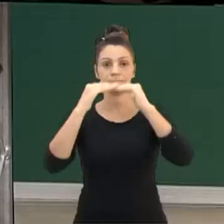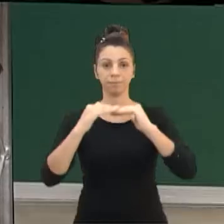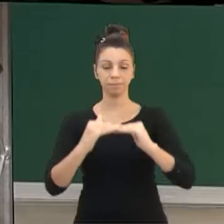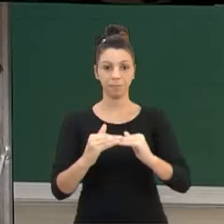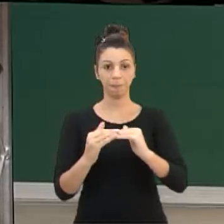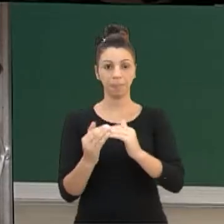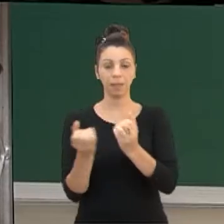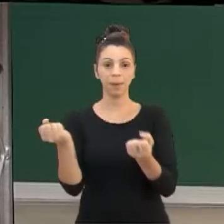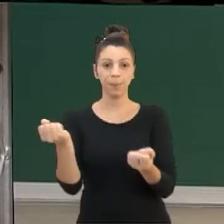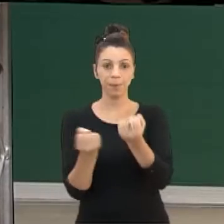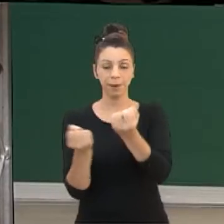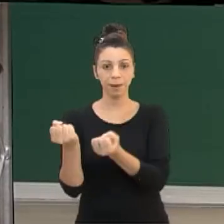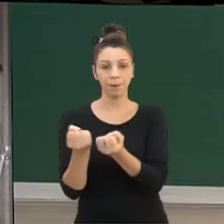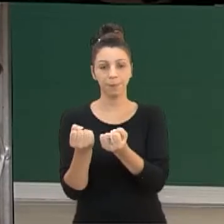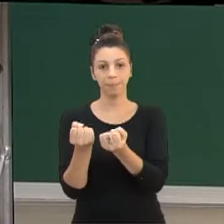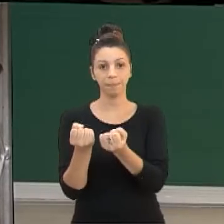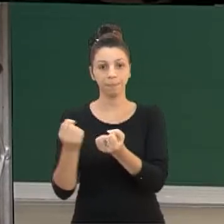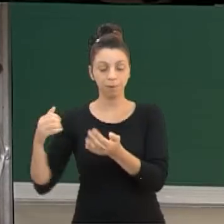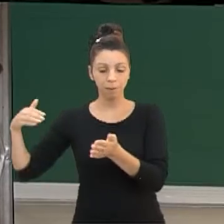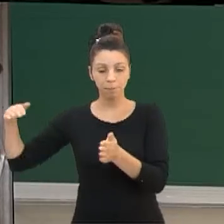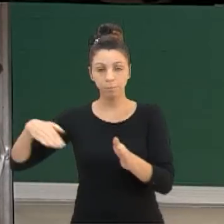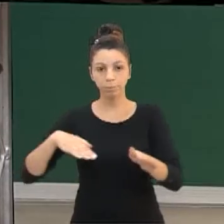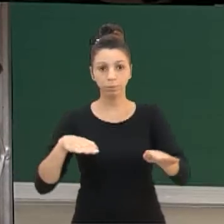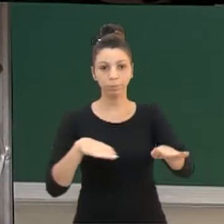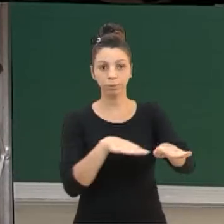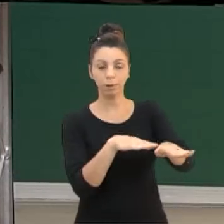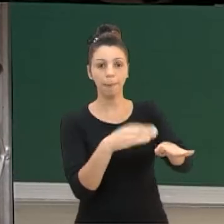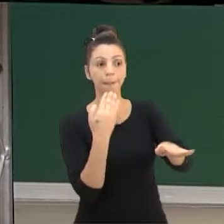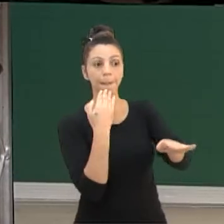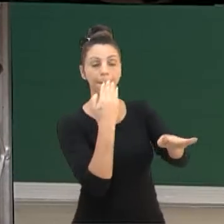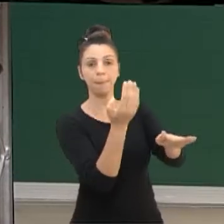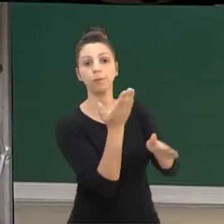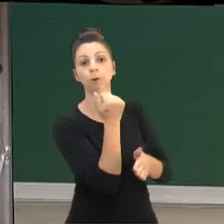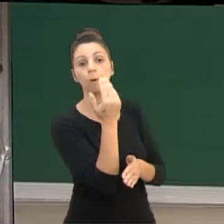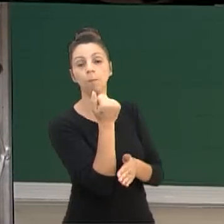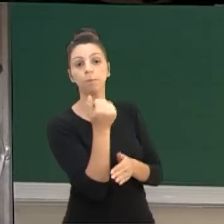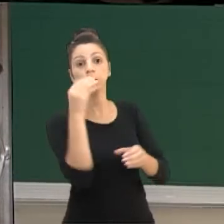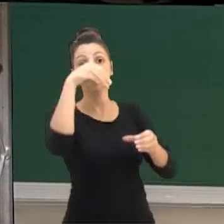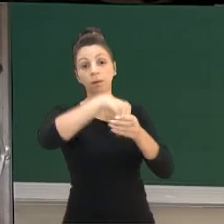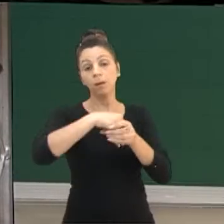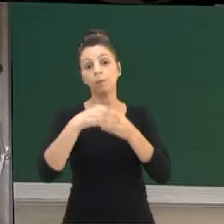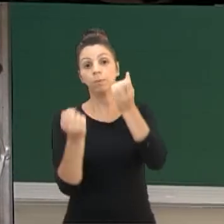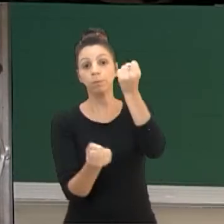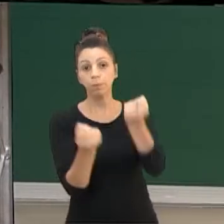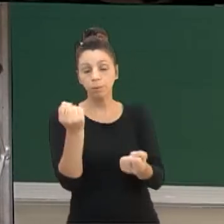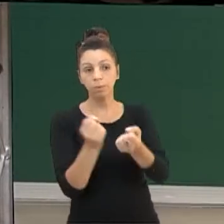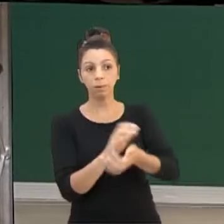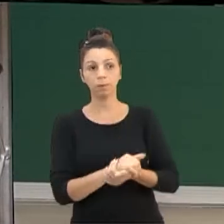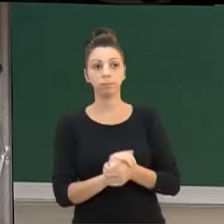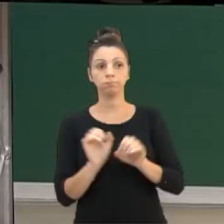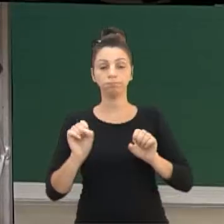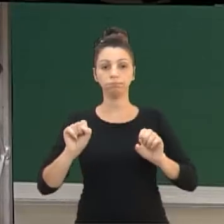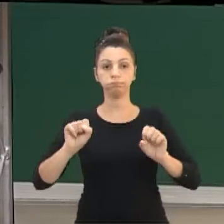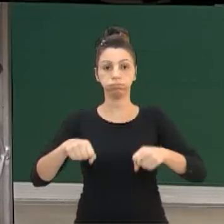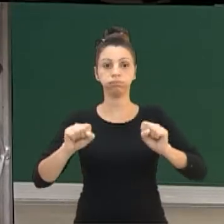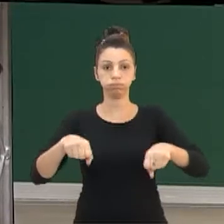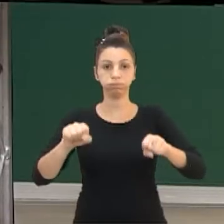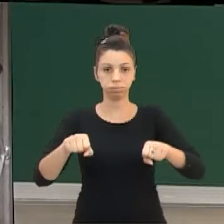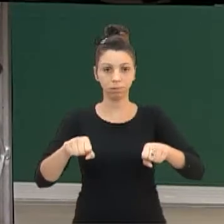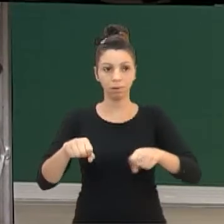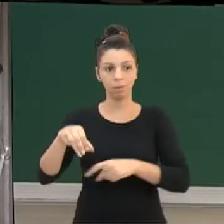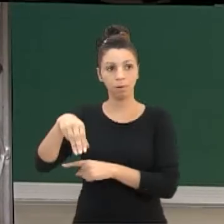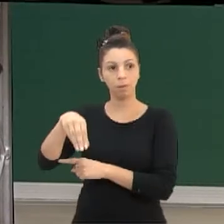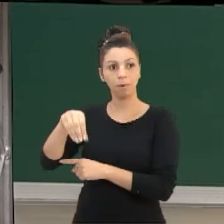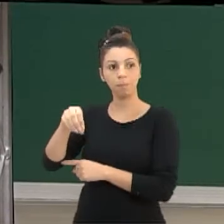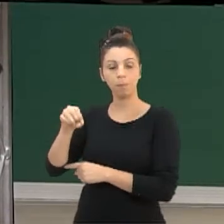carro, de automóvel e pede o alimento do automóvel, certo? Então, não vamos confundir aí. Motoboy é uma palavra bem familiar